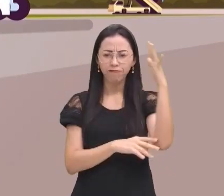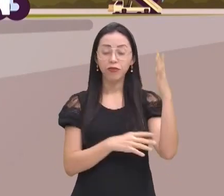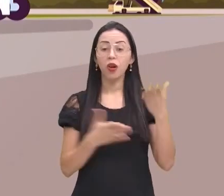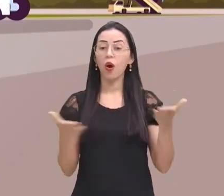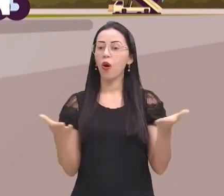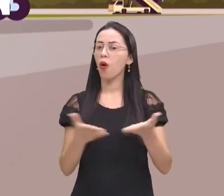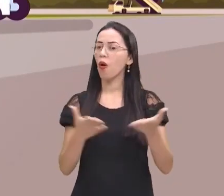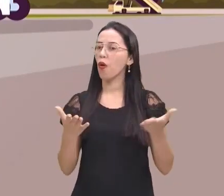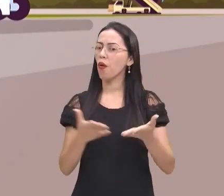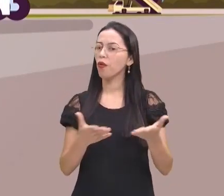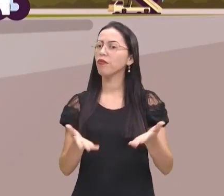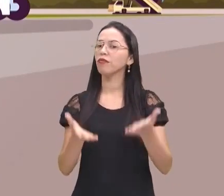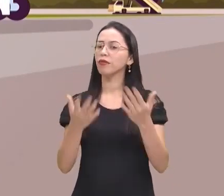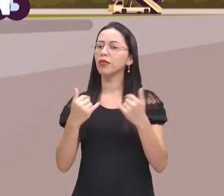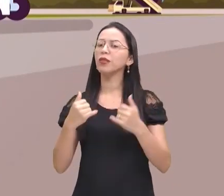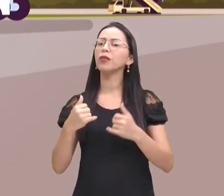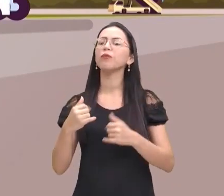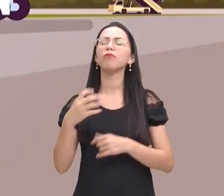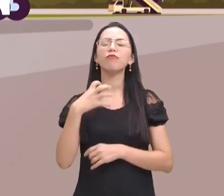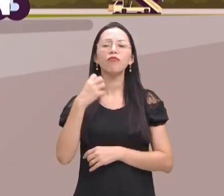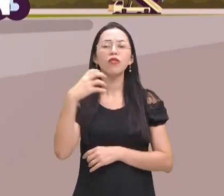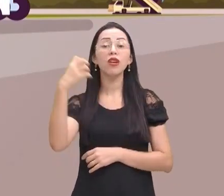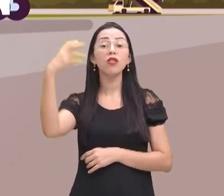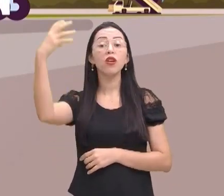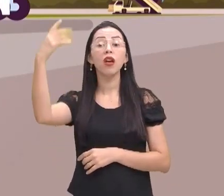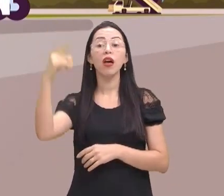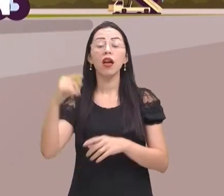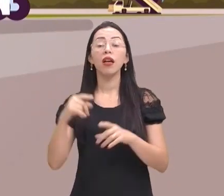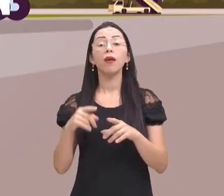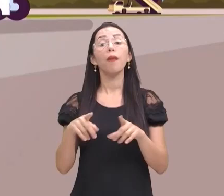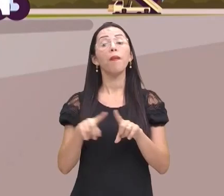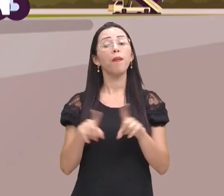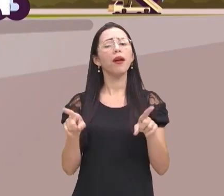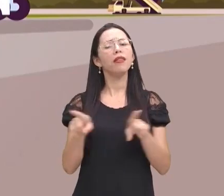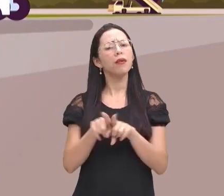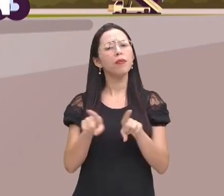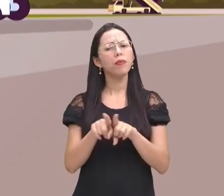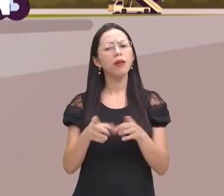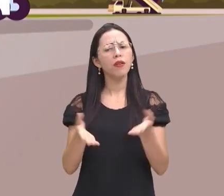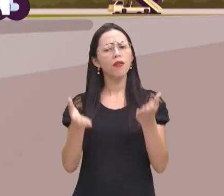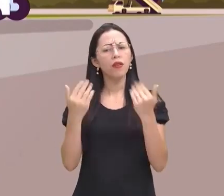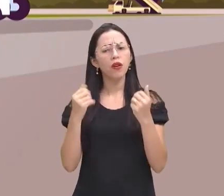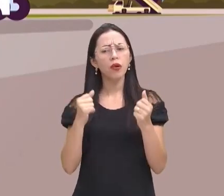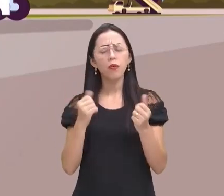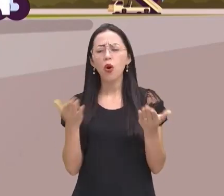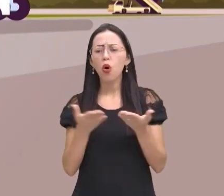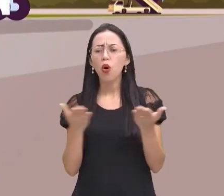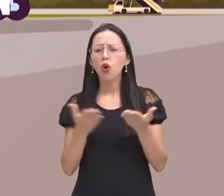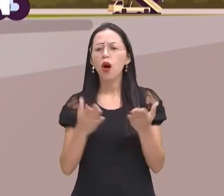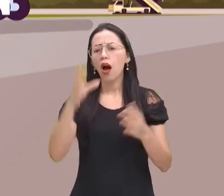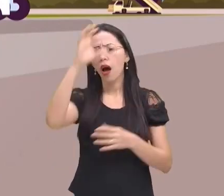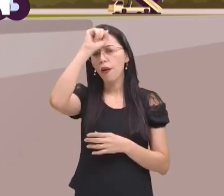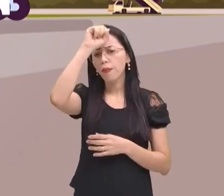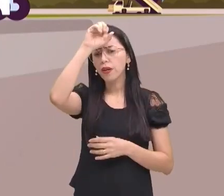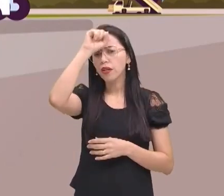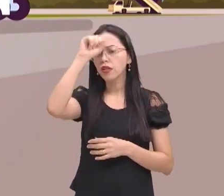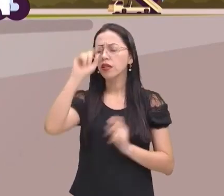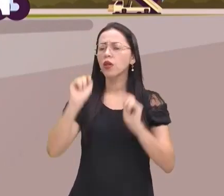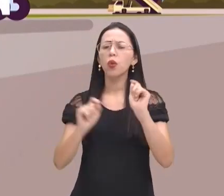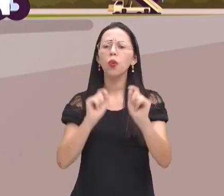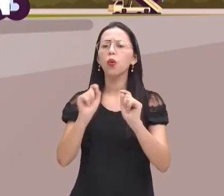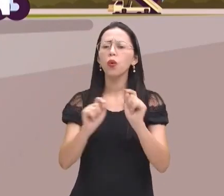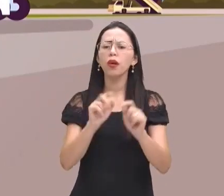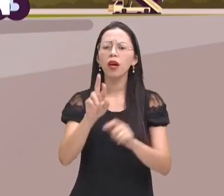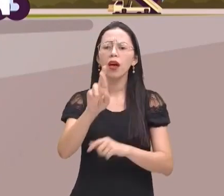hoje. Mas antes, vamos descobrir juntinhos o que é um relato. Qual é o nome, o que se chama